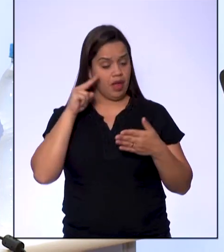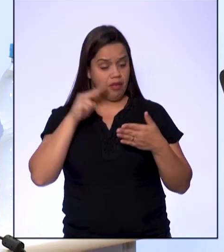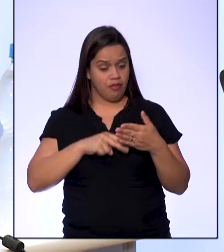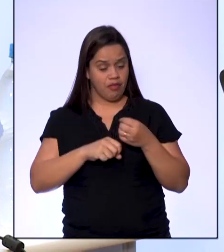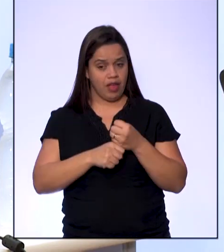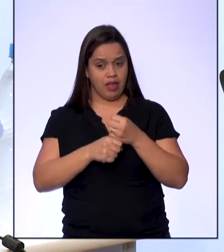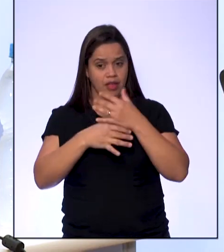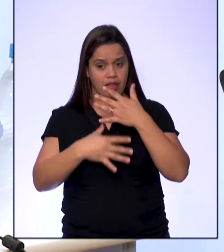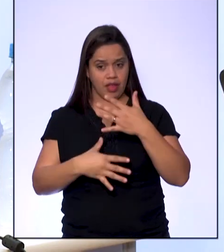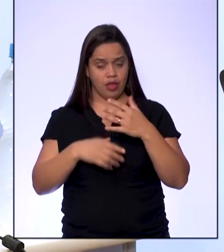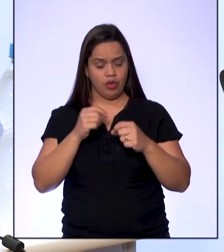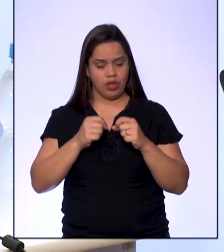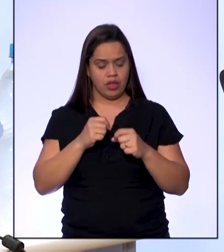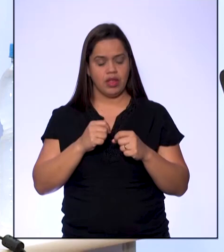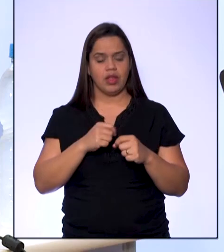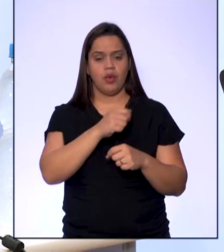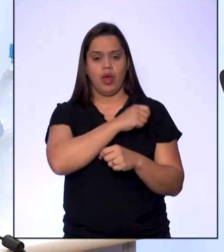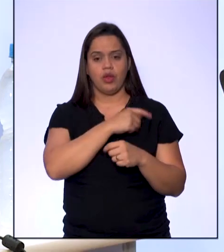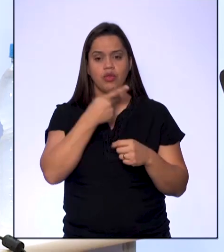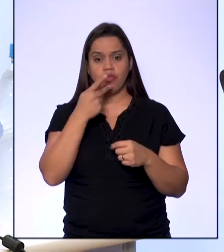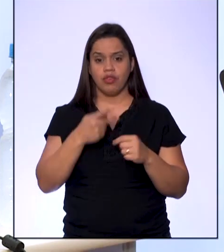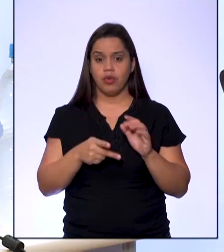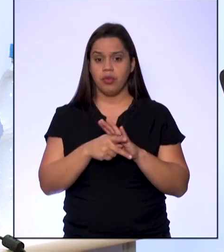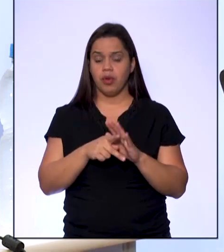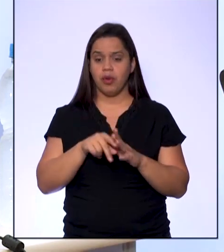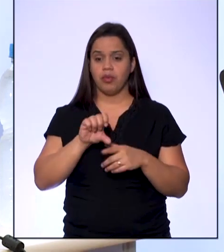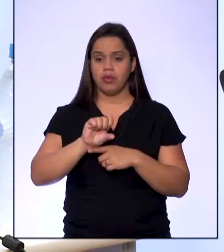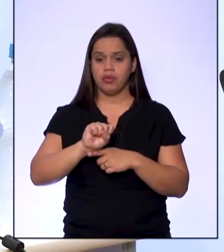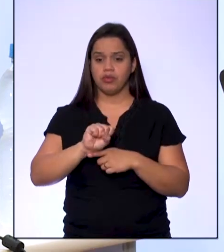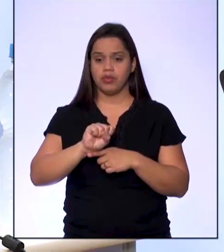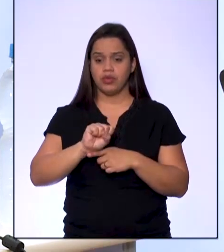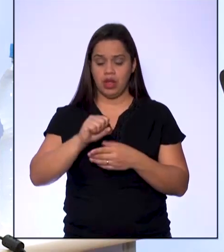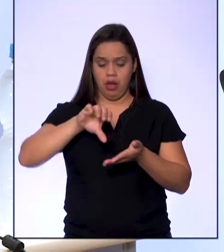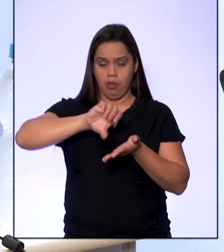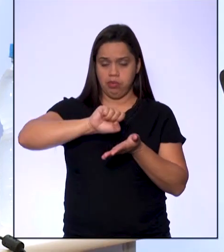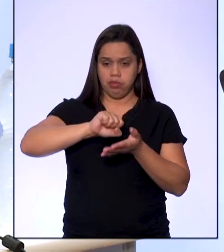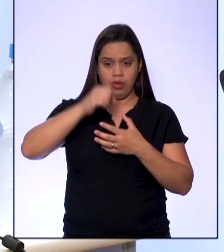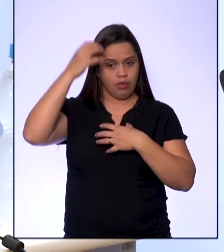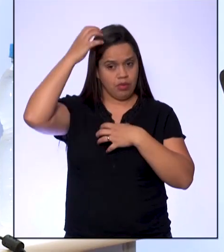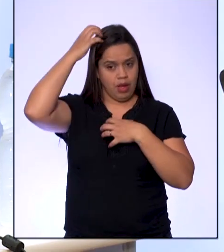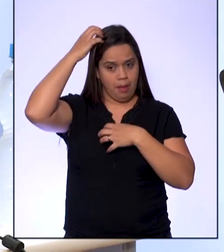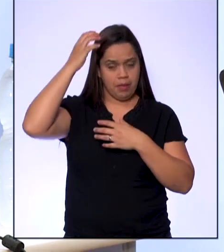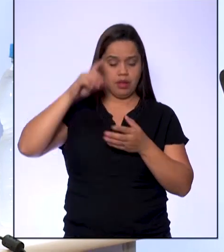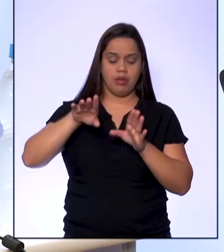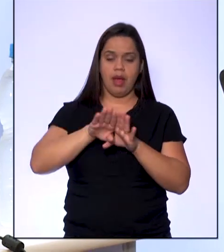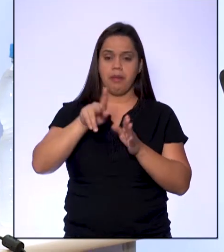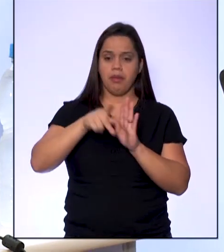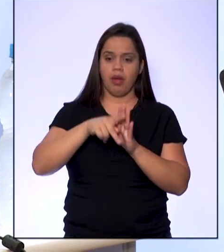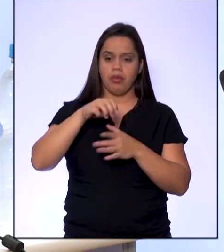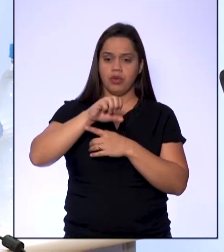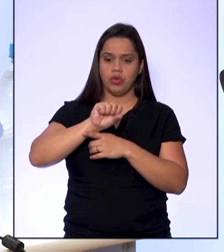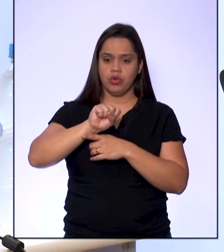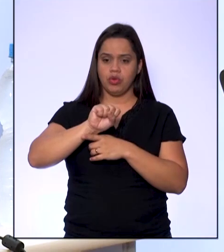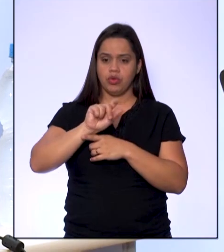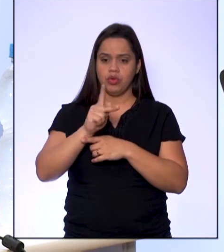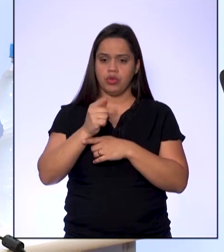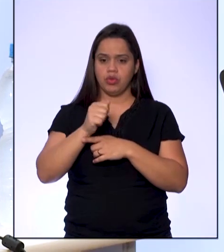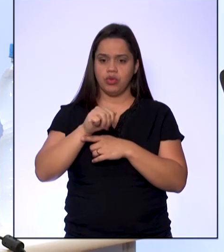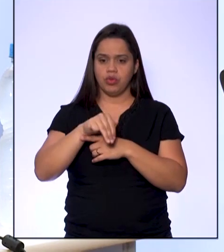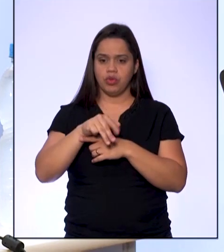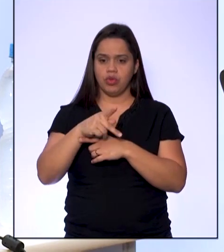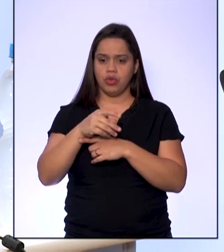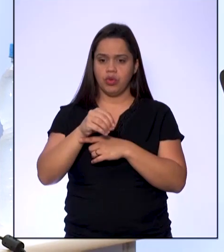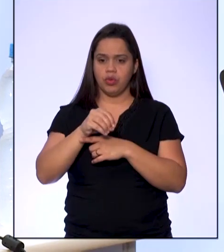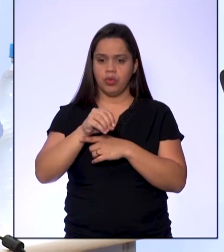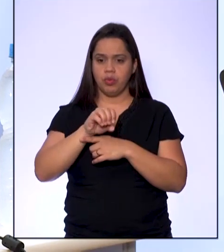ele colocou shampoo. Gente, por quê? A estética também utiliza mel. Tem creme.